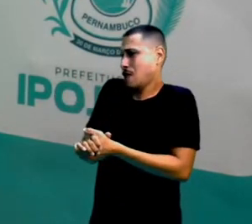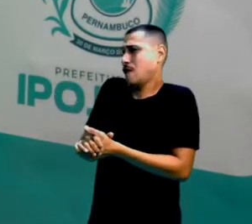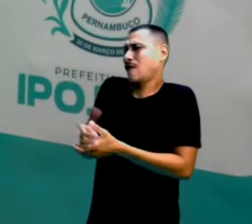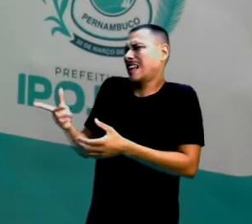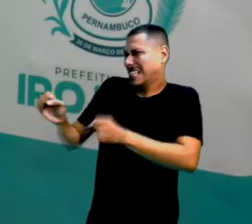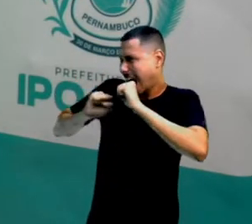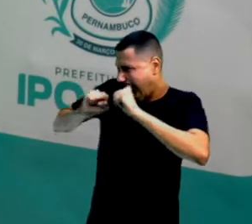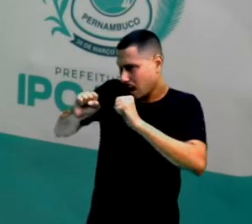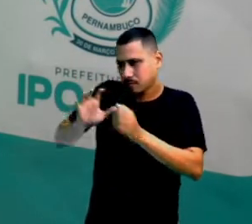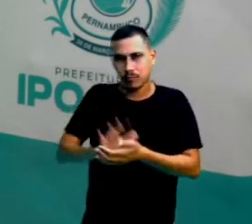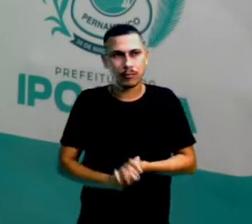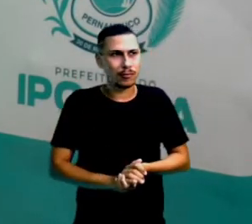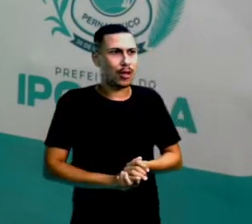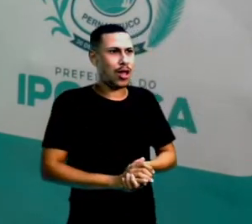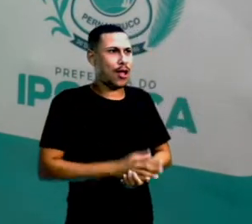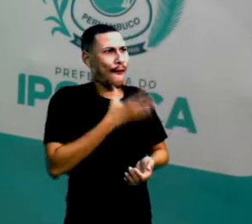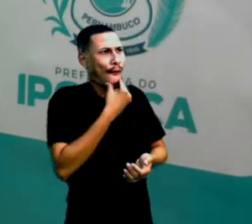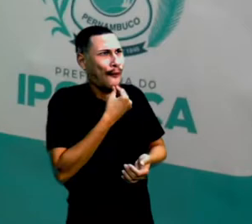já sabe, né?